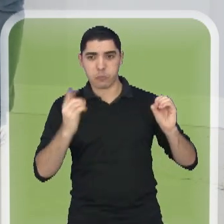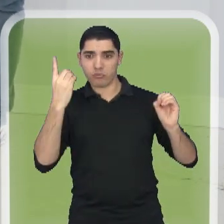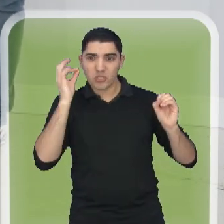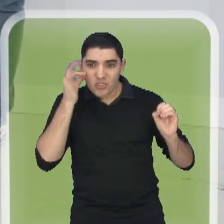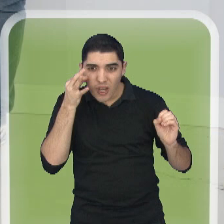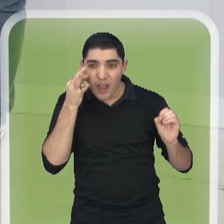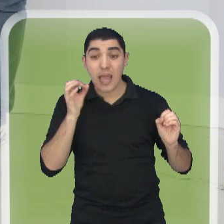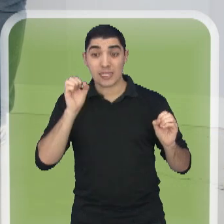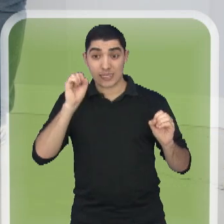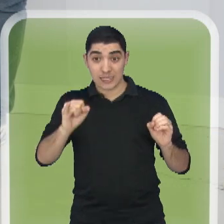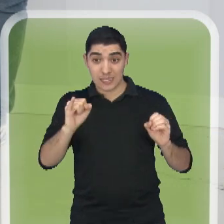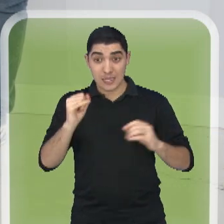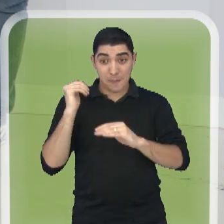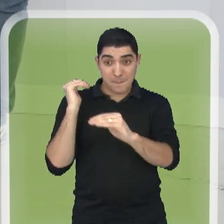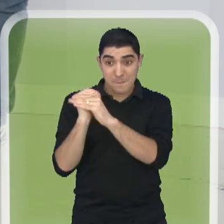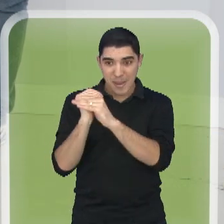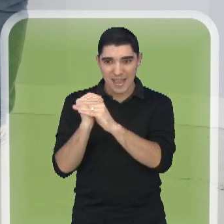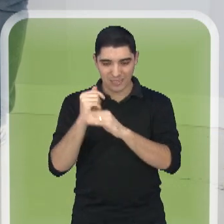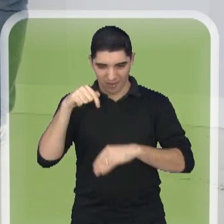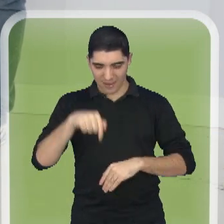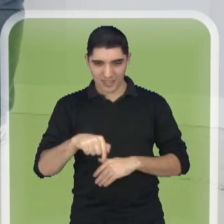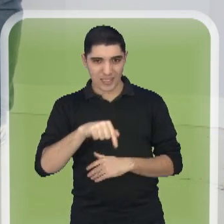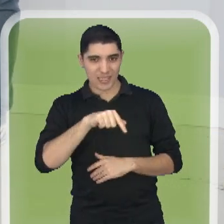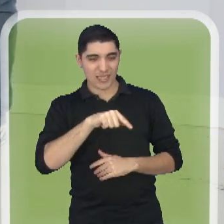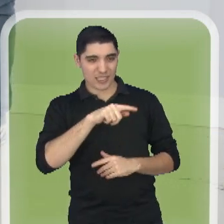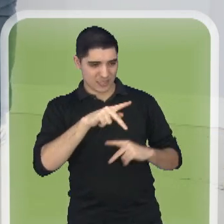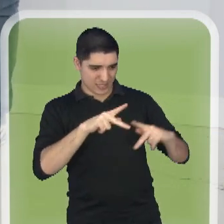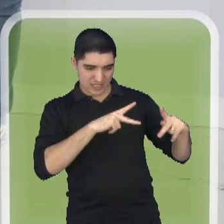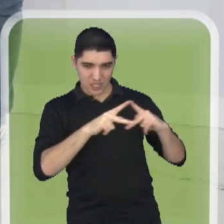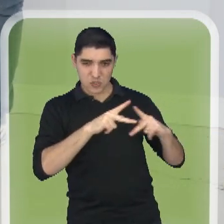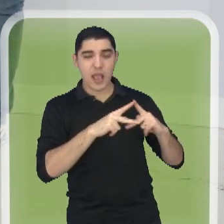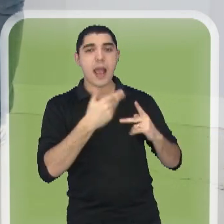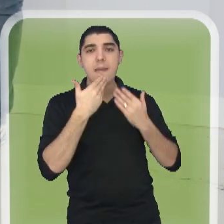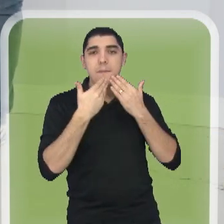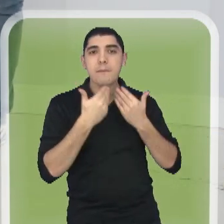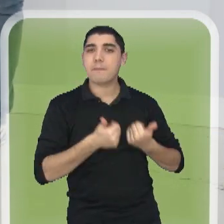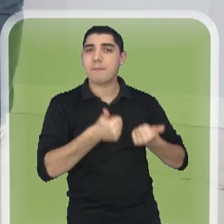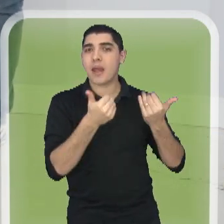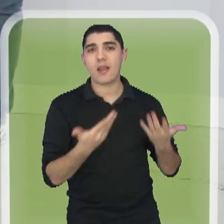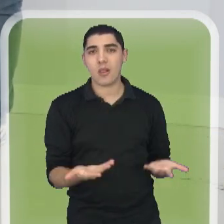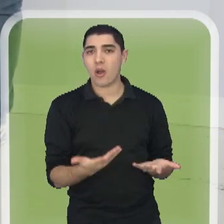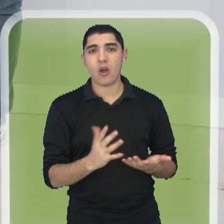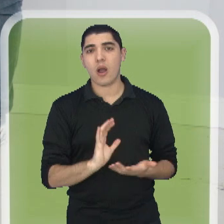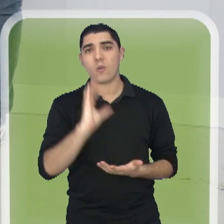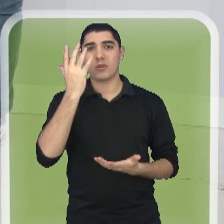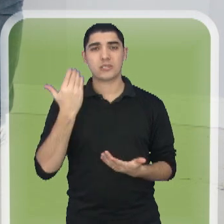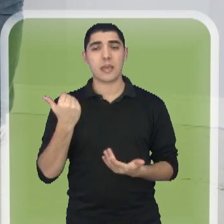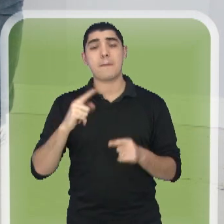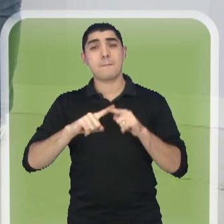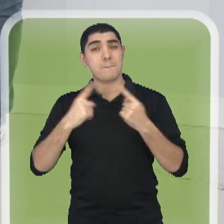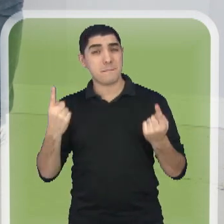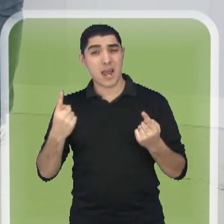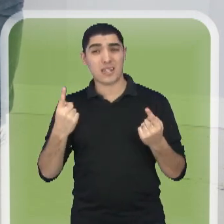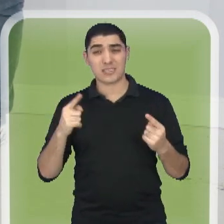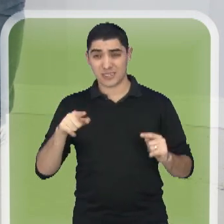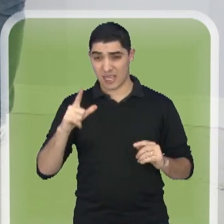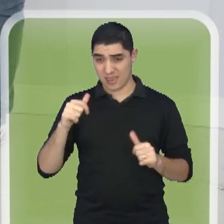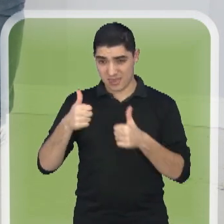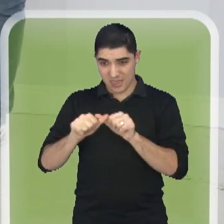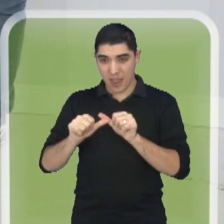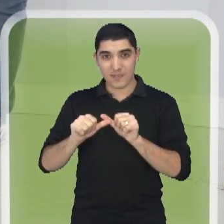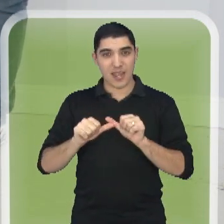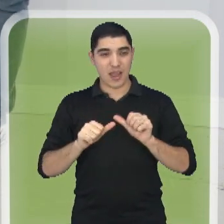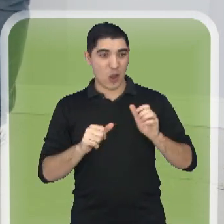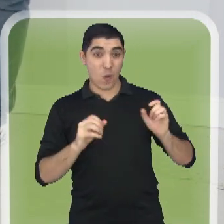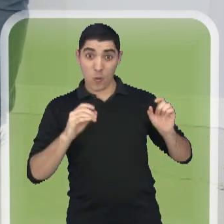tivesse empatado aqui o primeiro jogo, não tivesse vencido, era melhor ele já entrar assim do que entrar do jeito que entrou. Tendo a vantagem, você toma o gol a 1 minuto e